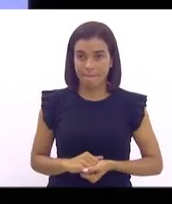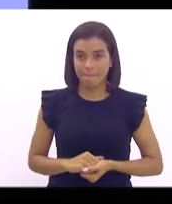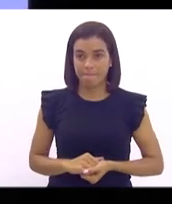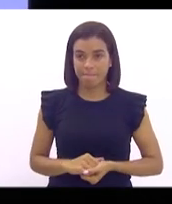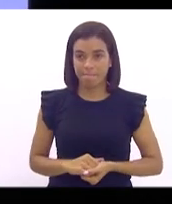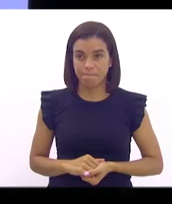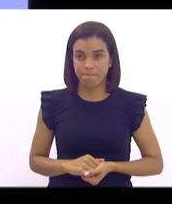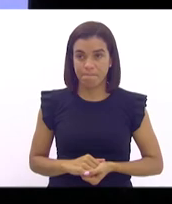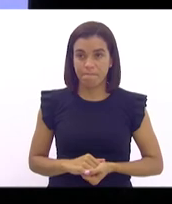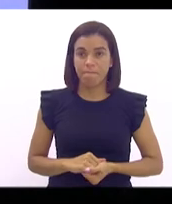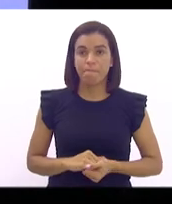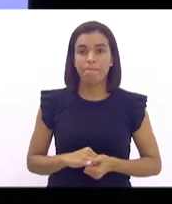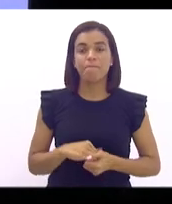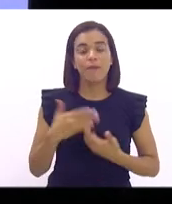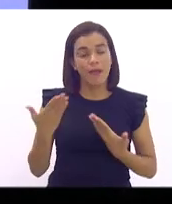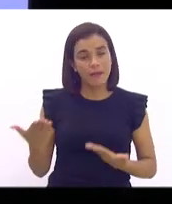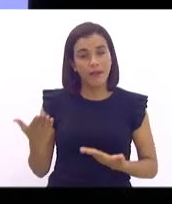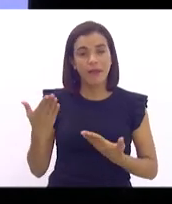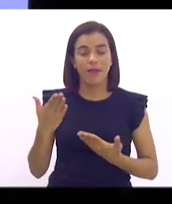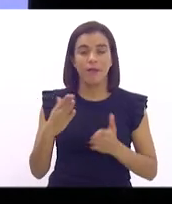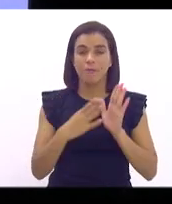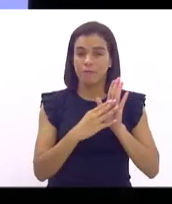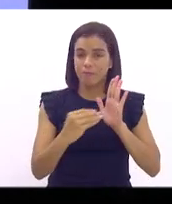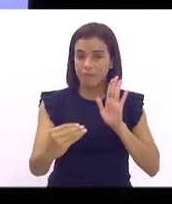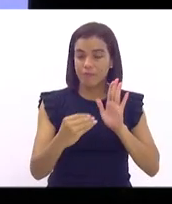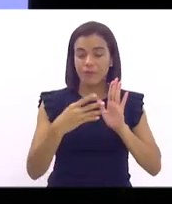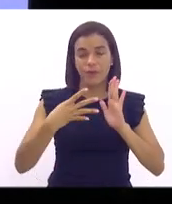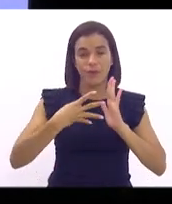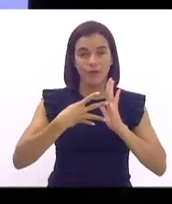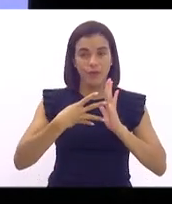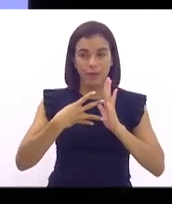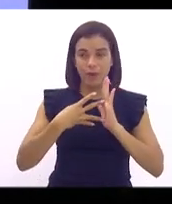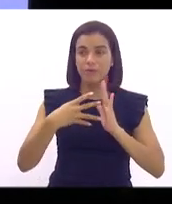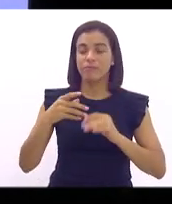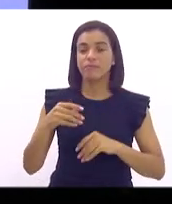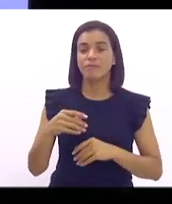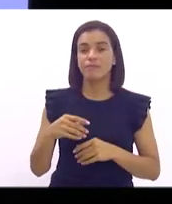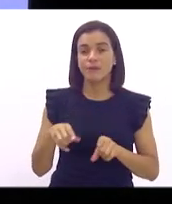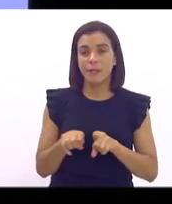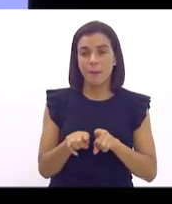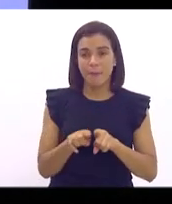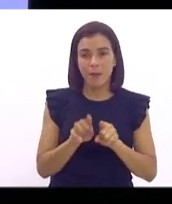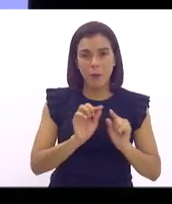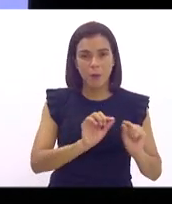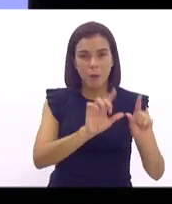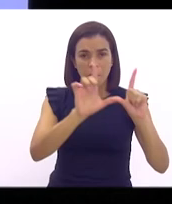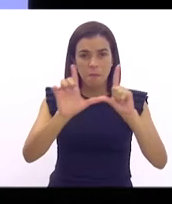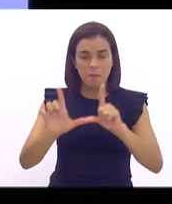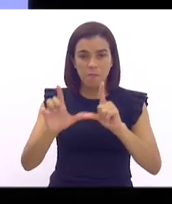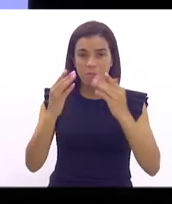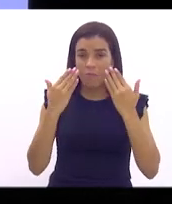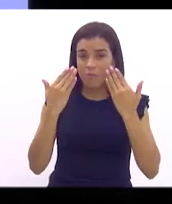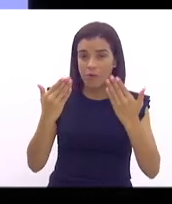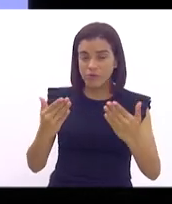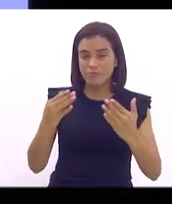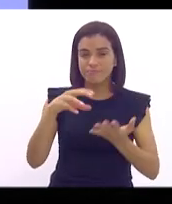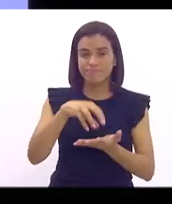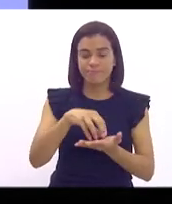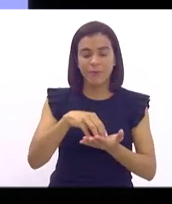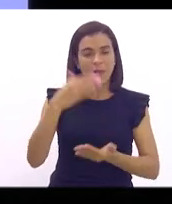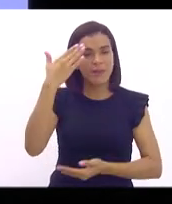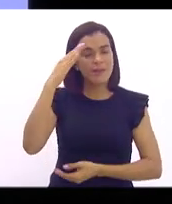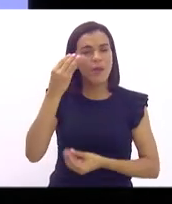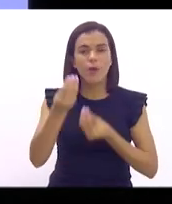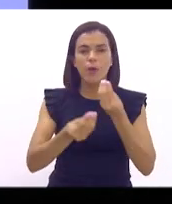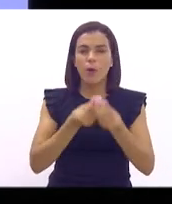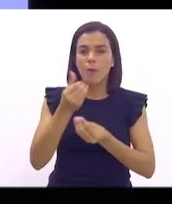passar. Aqui eu trouxe a consolidação desse formulário, e esse caminho que eu estou traçando, né, apresentando o setor, é também para entender como que